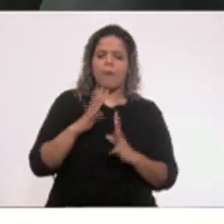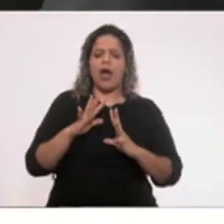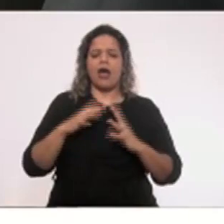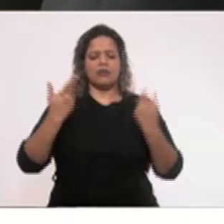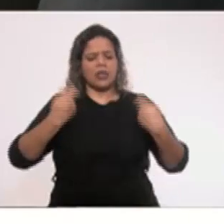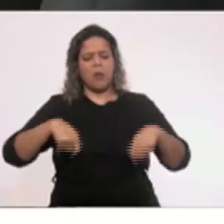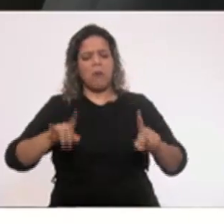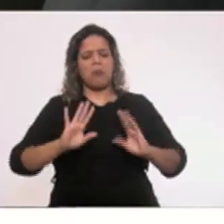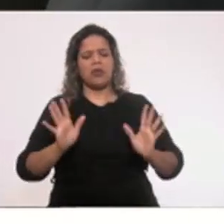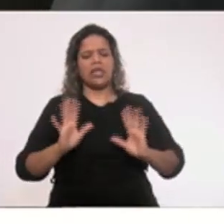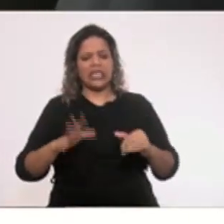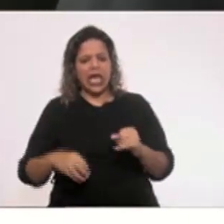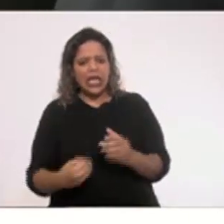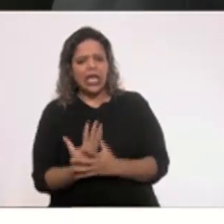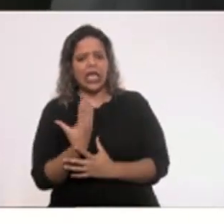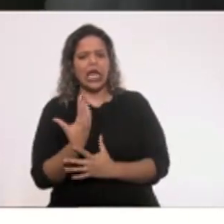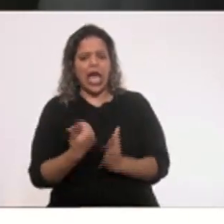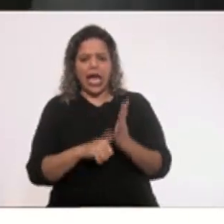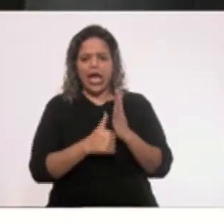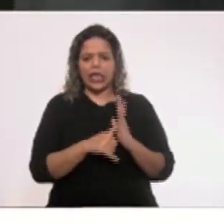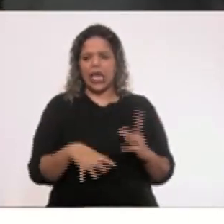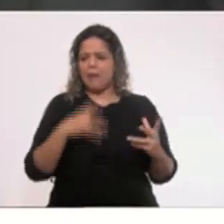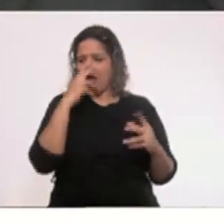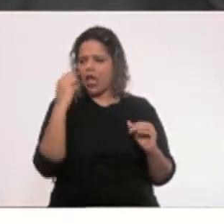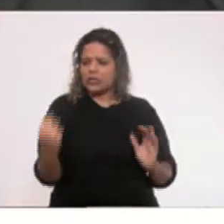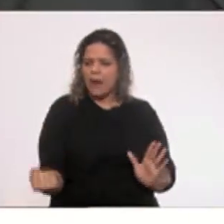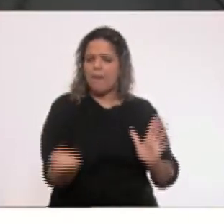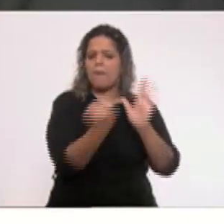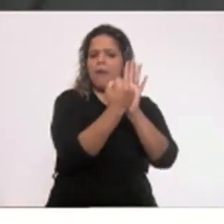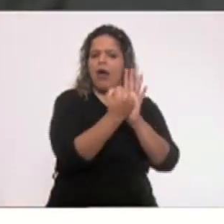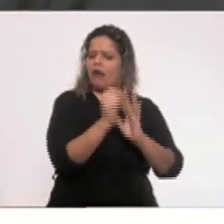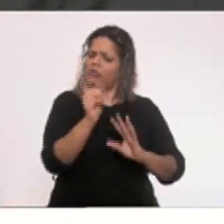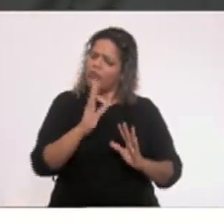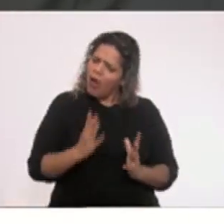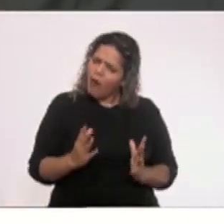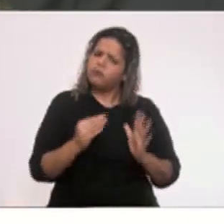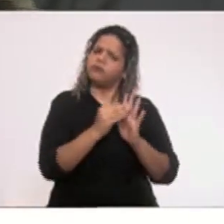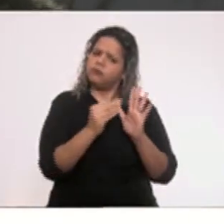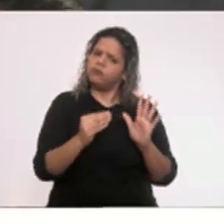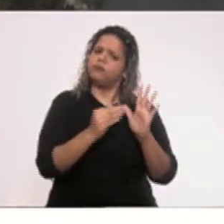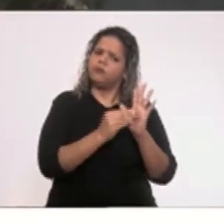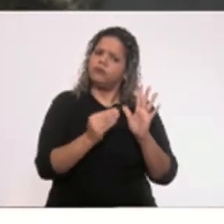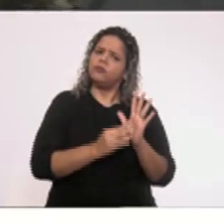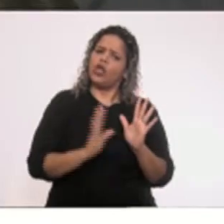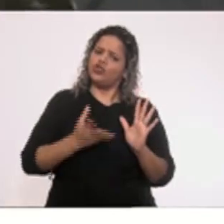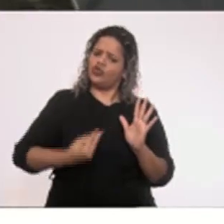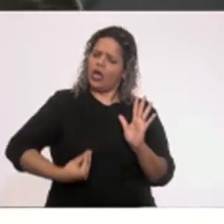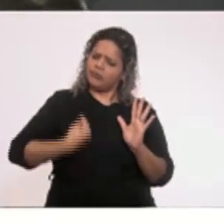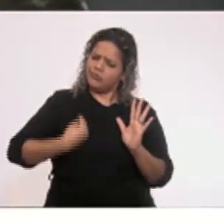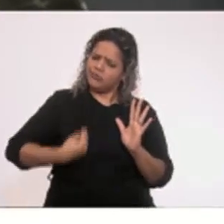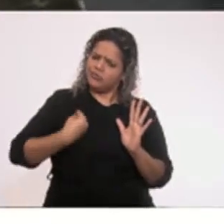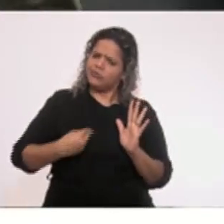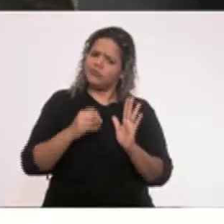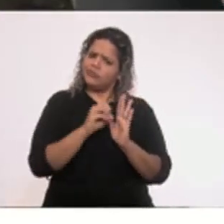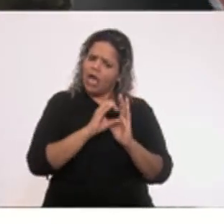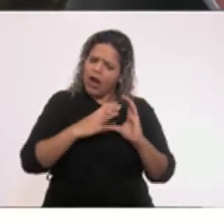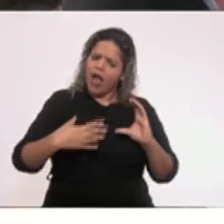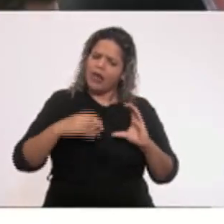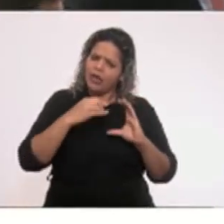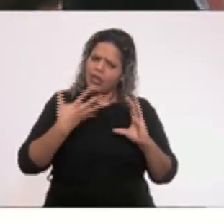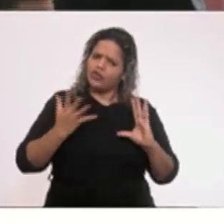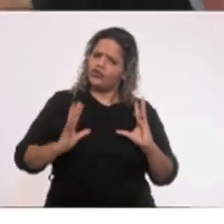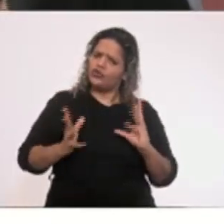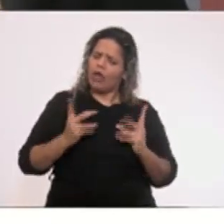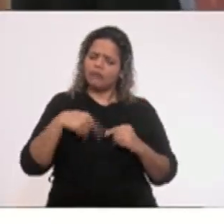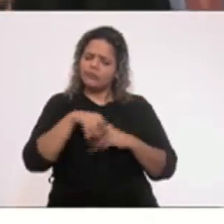preciso também criar a carteira como um estigma. Né? Portanto, é inserir nos documentos que já existem as caracterizações